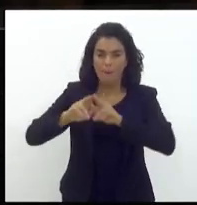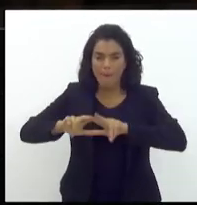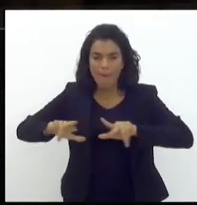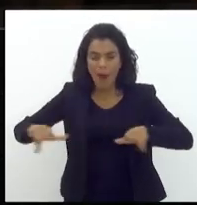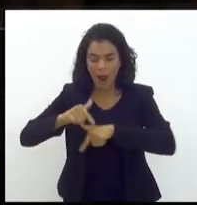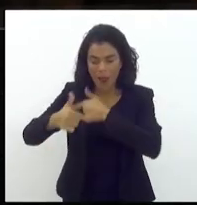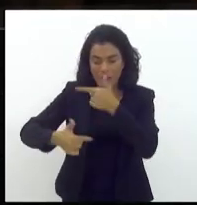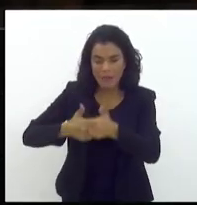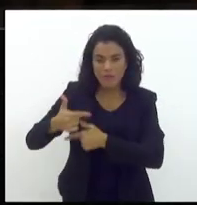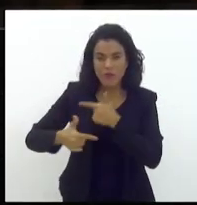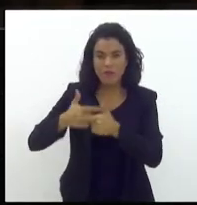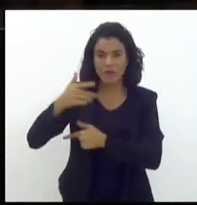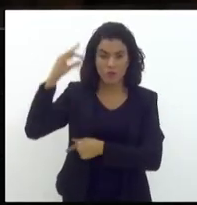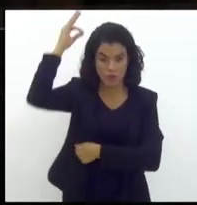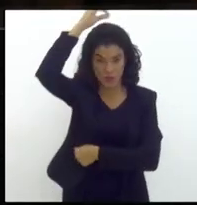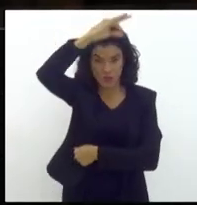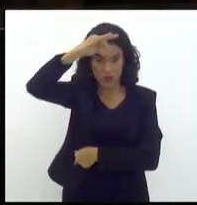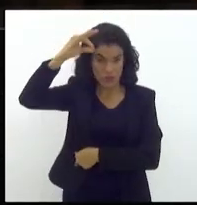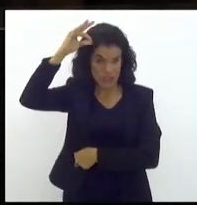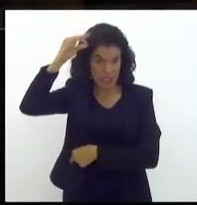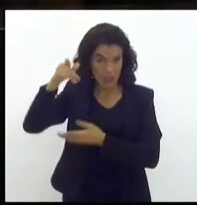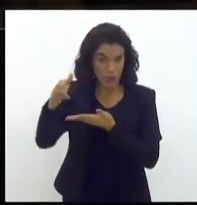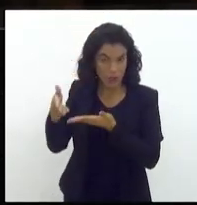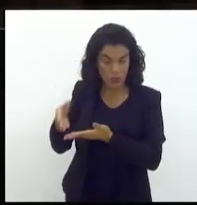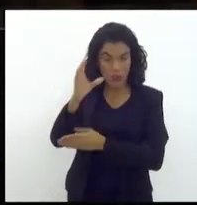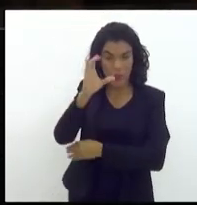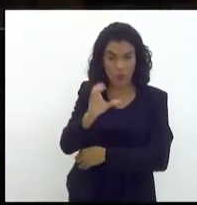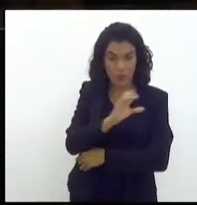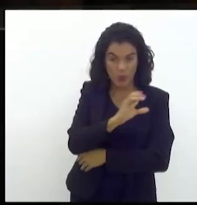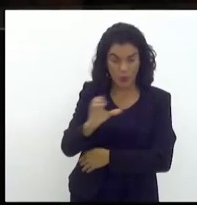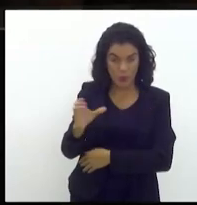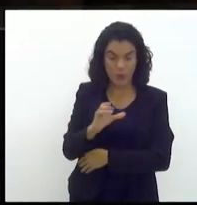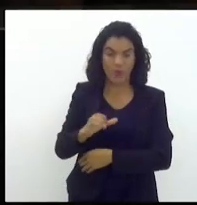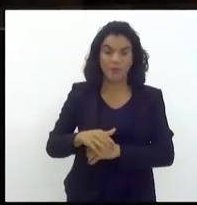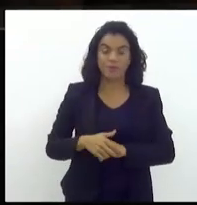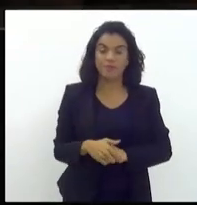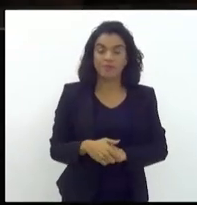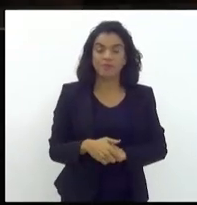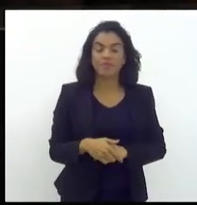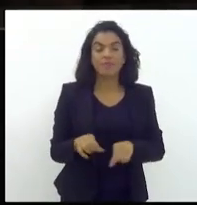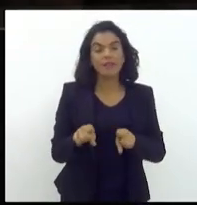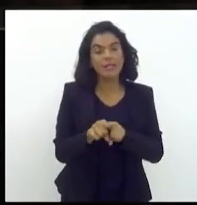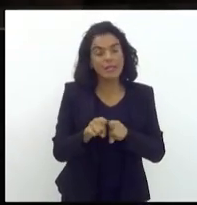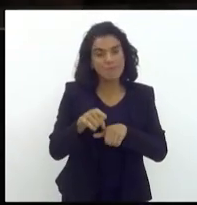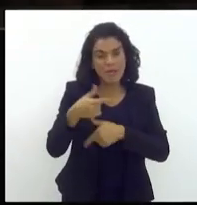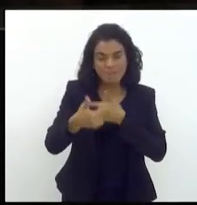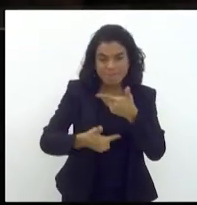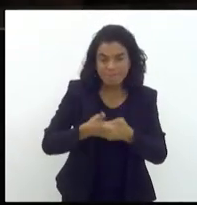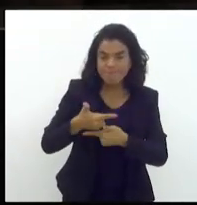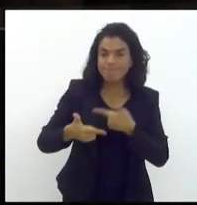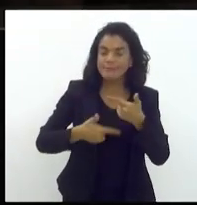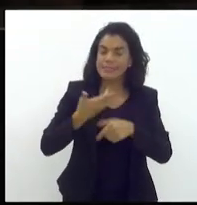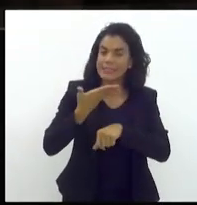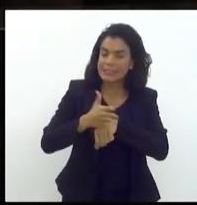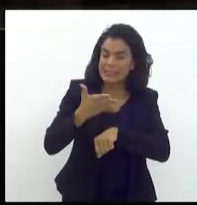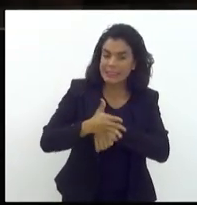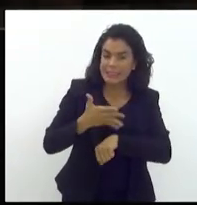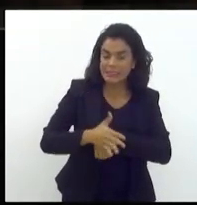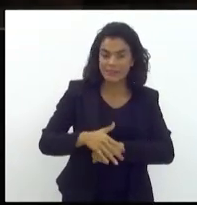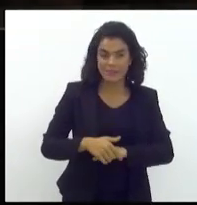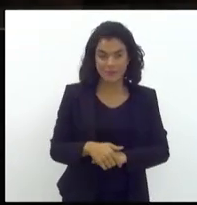no santo pela qual a irmandade se torna devota e se dedica Então queria fazer